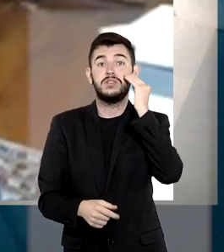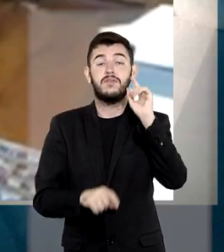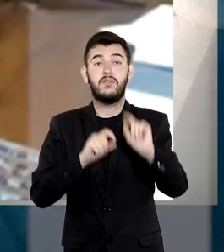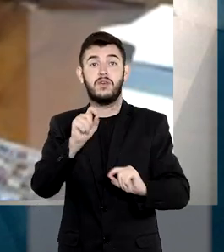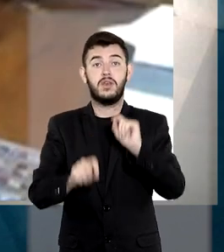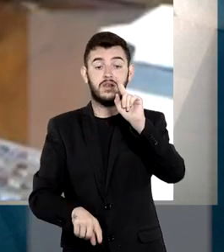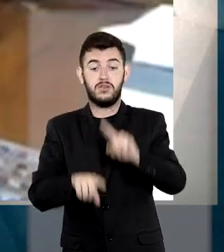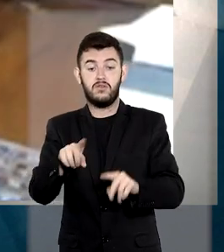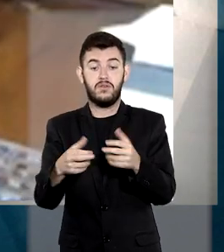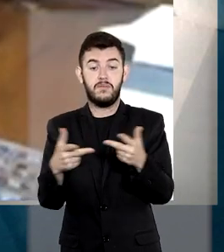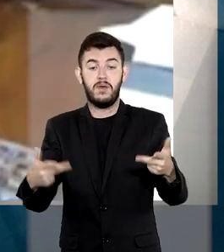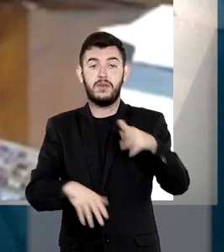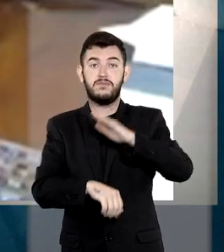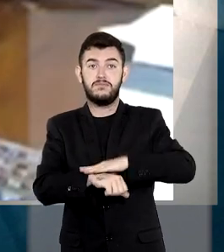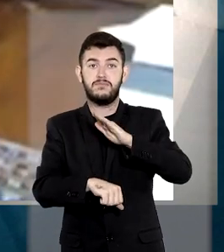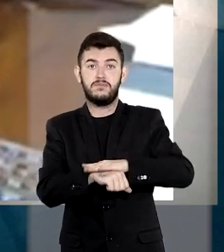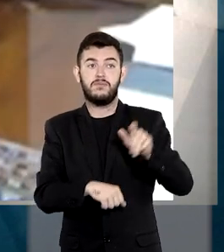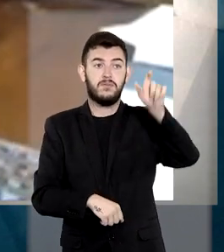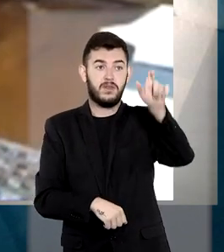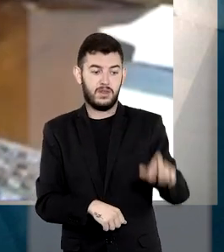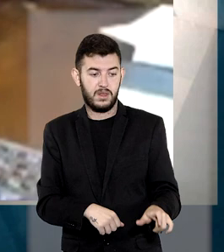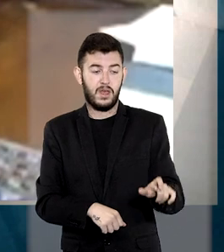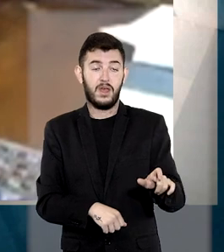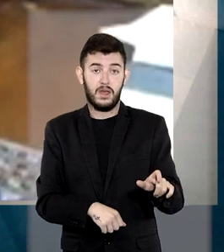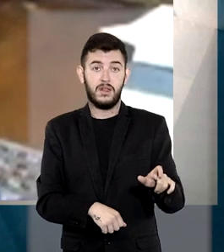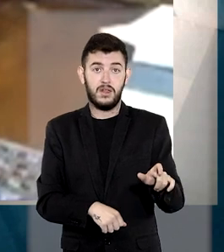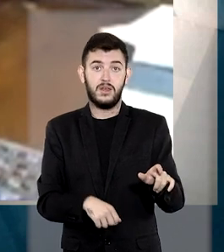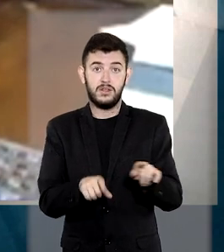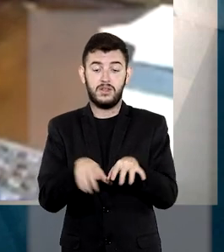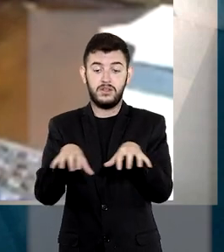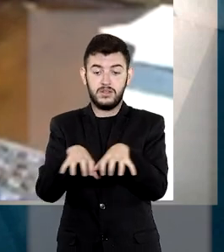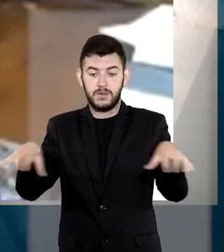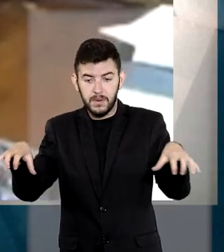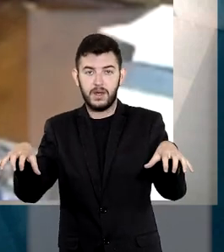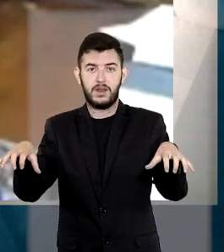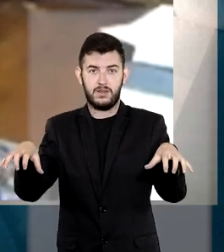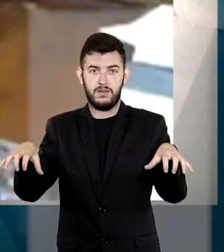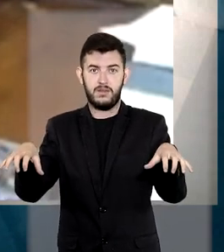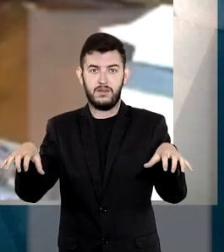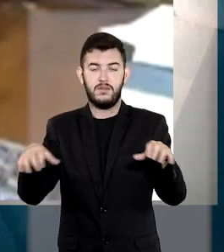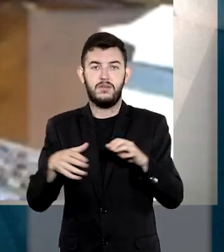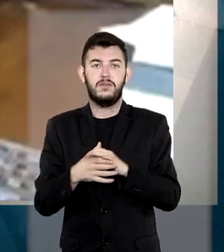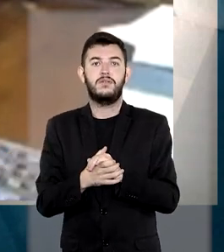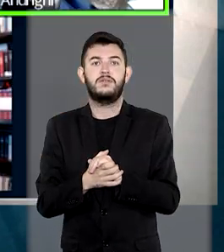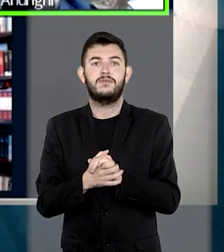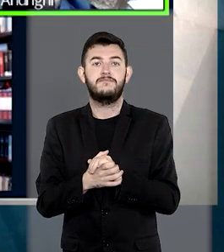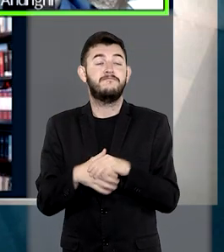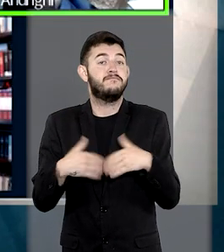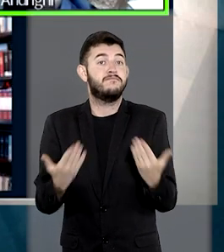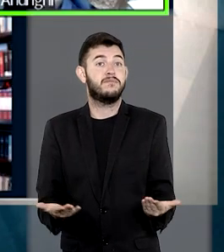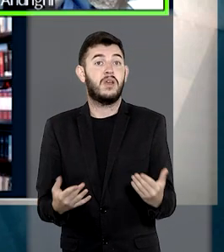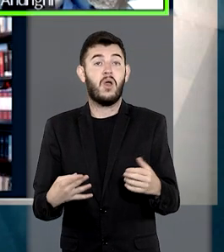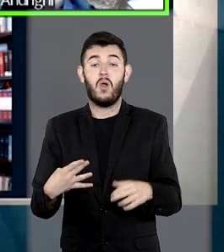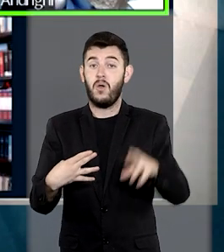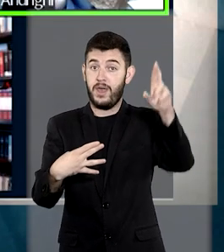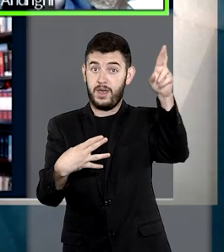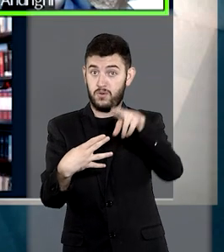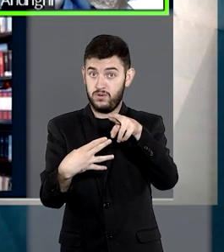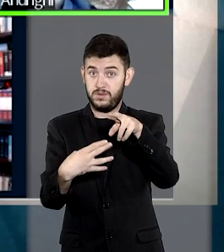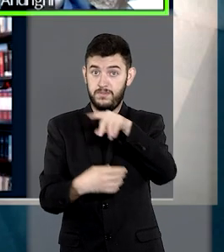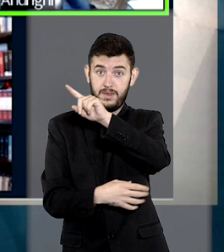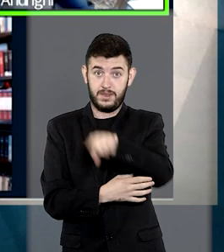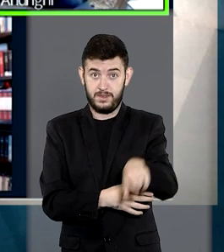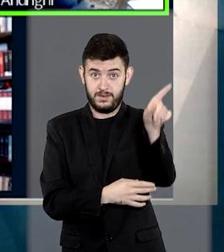de excluir os bens supostamente exclusivos da companheira da constrição que seria realizada. Ao negar provimento ao